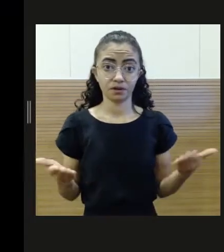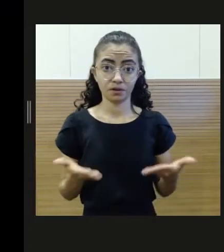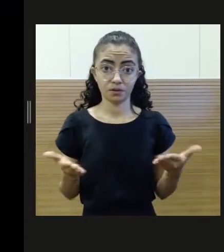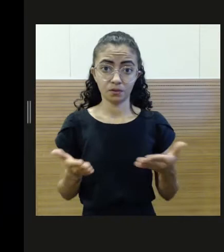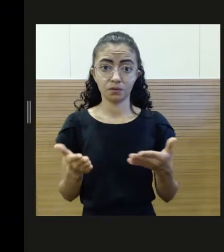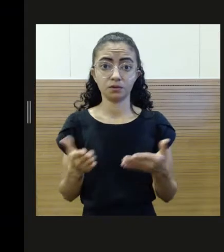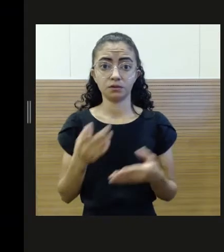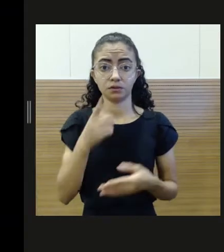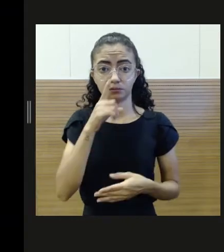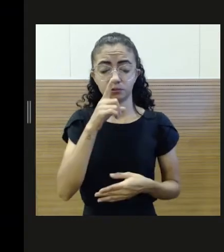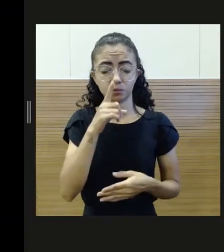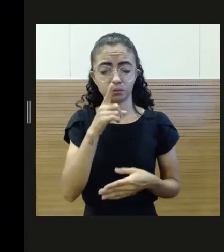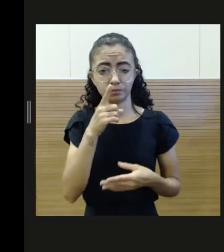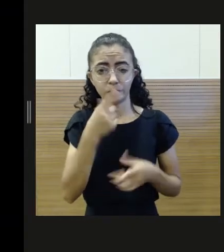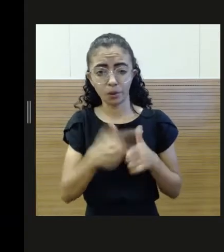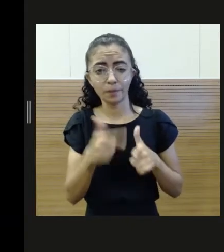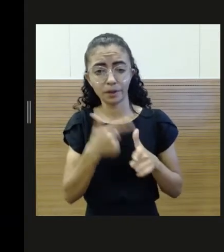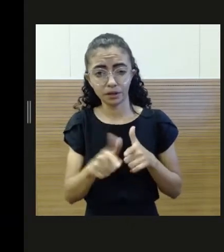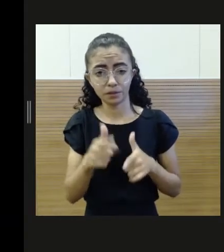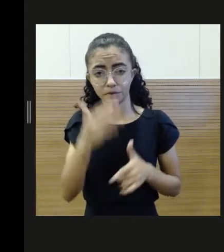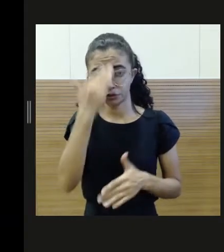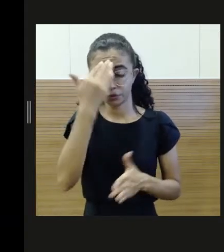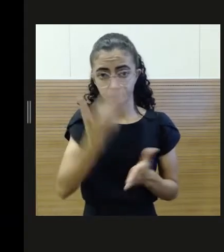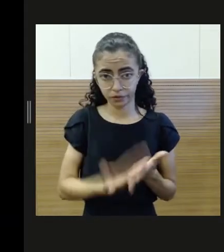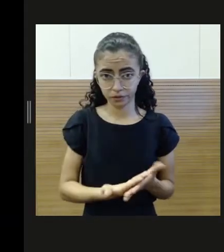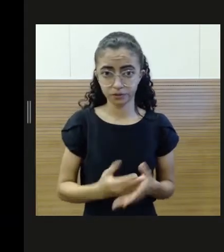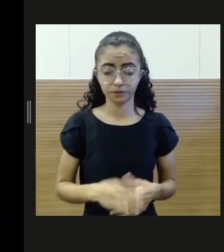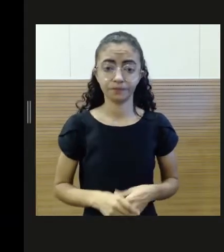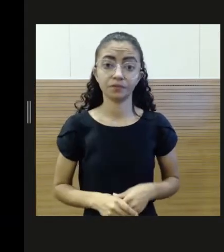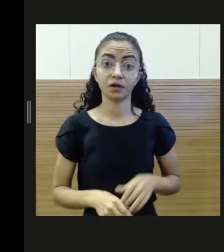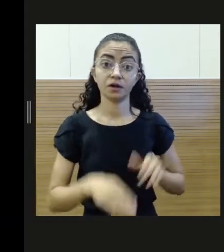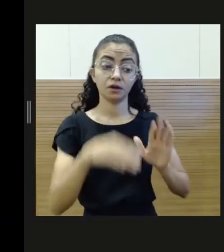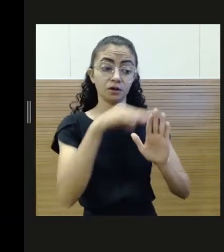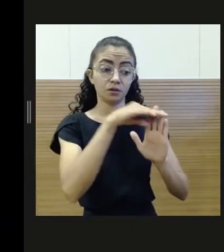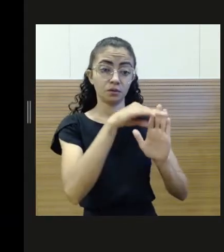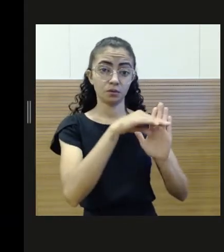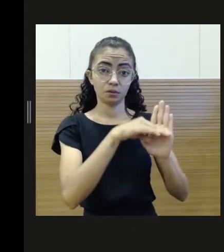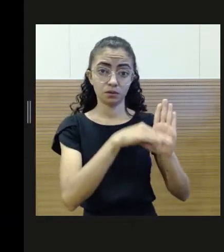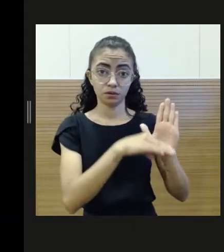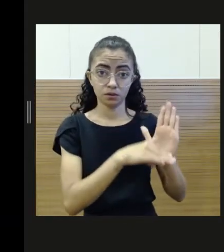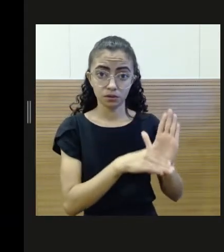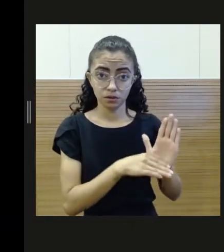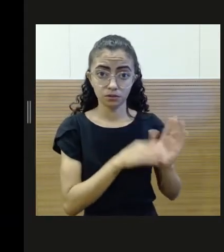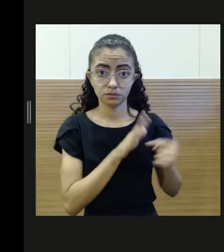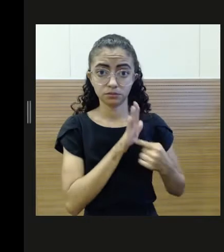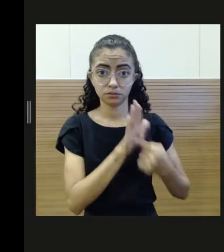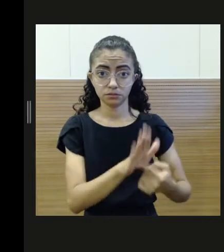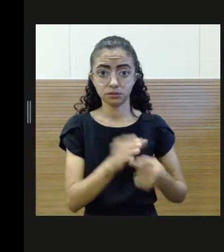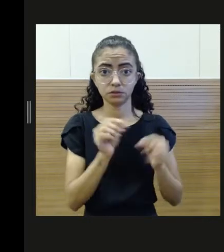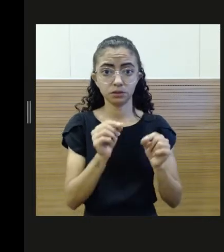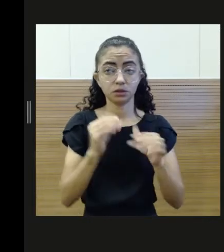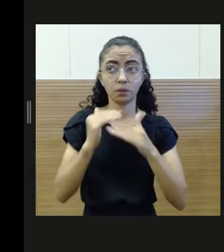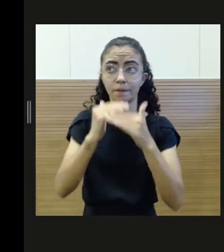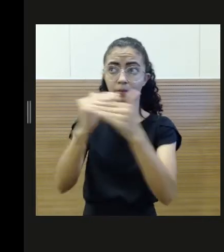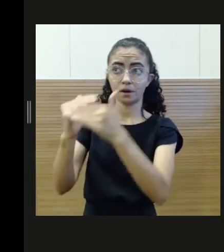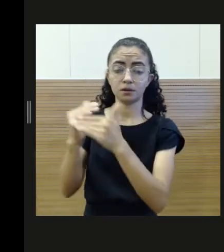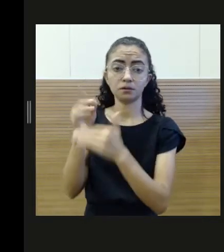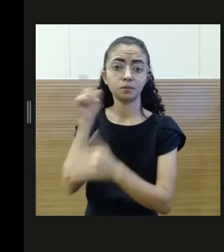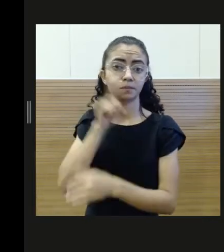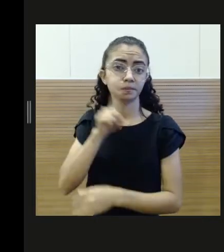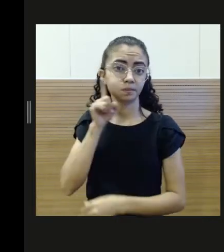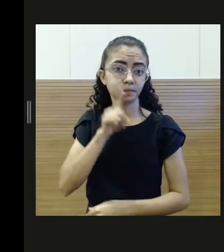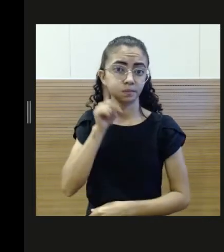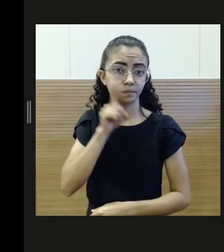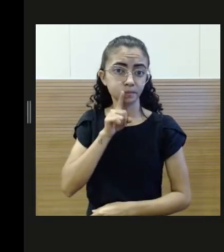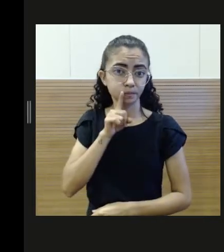confiança, o relatório, em termos desse guia, diz que o padrão dietério americano não está atualmente ou